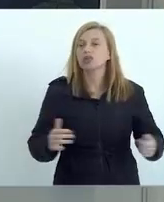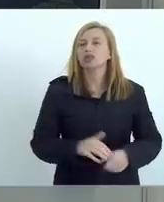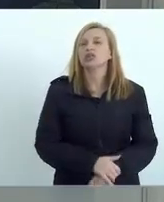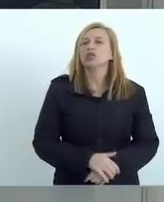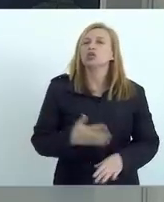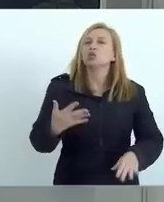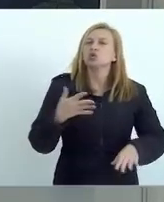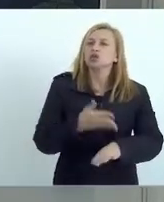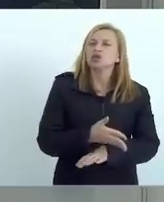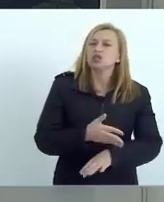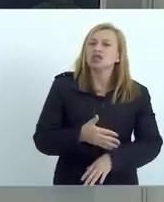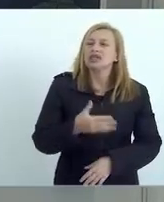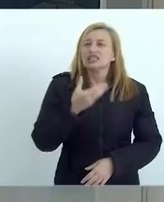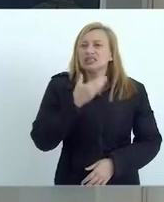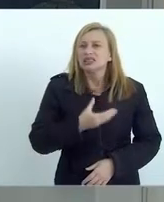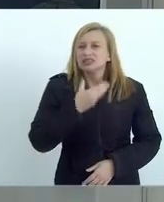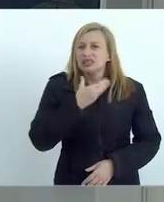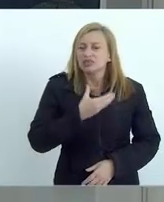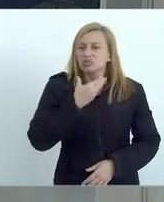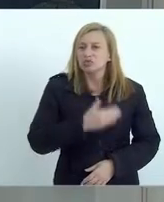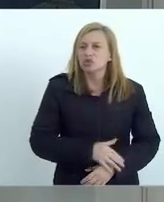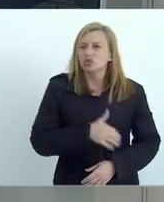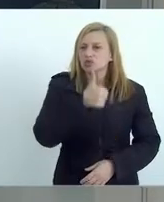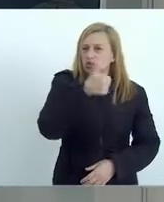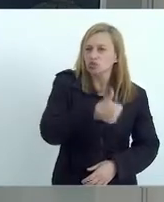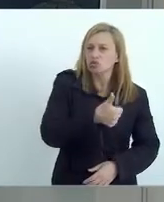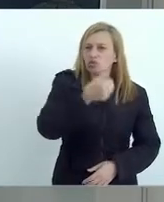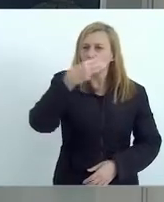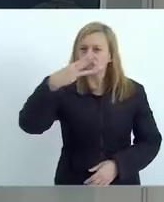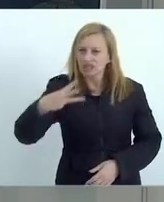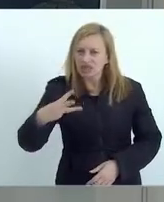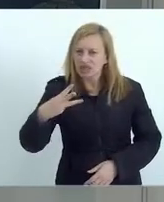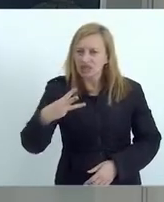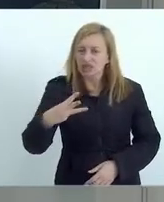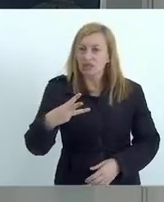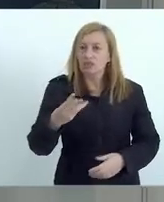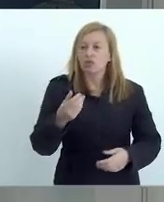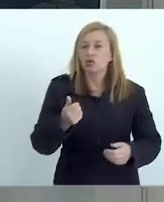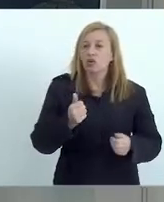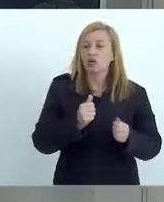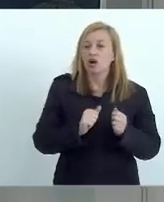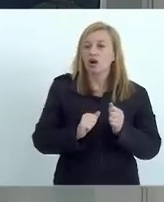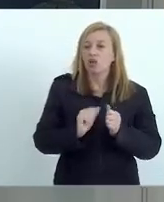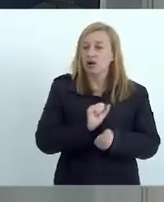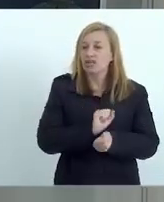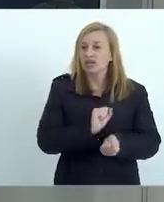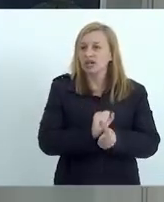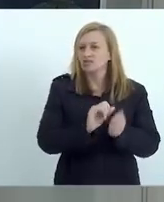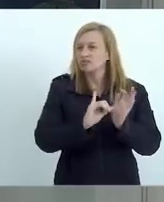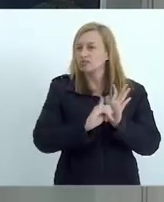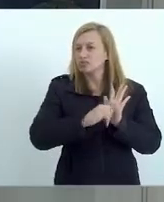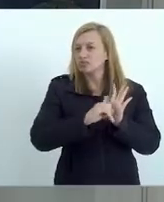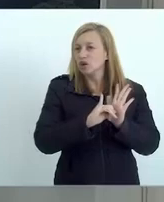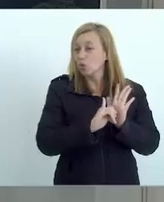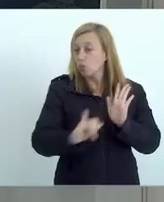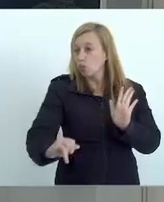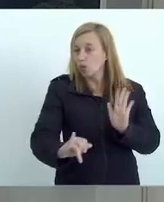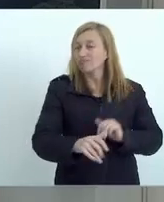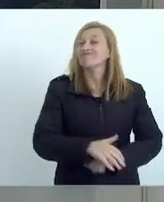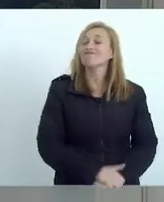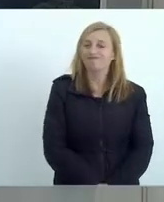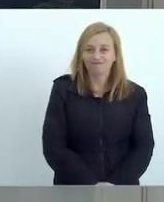quando chega dezembro de 2013 o tal esperado edital ele é publicado